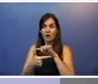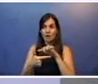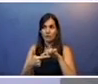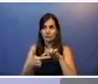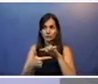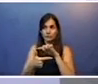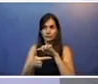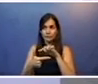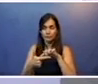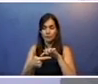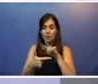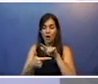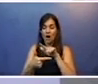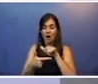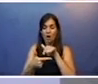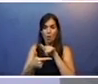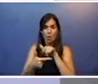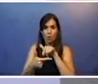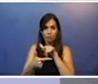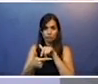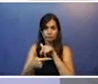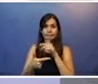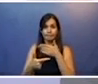Para eu saber esse ângulo eu chamei de θ.